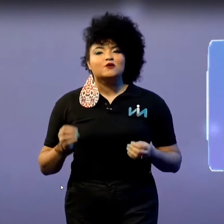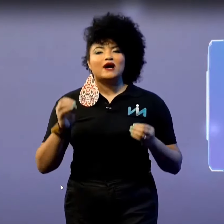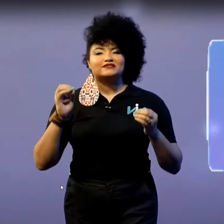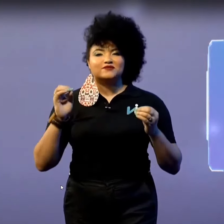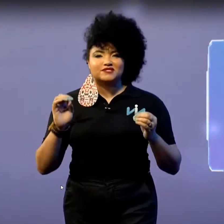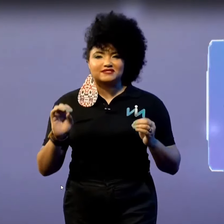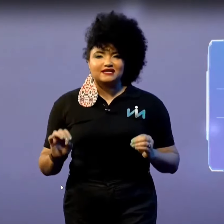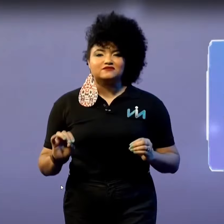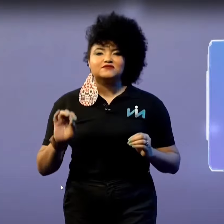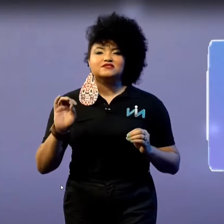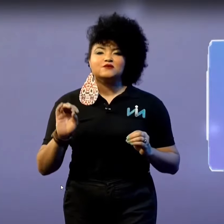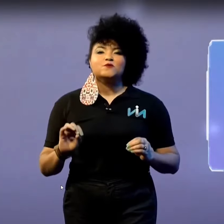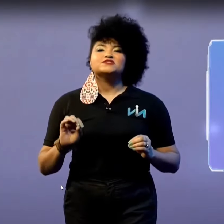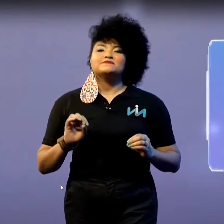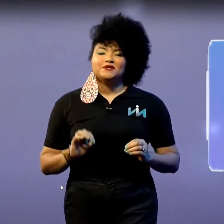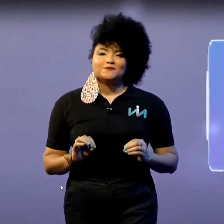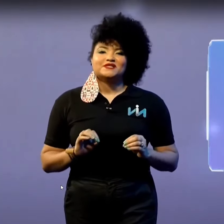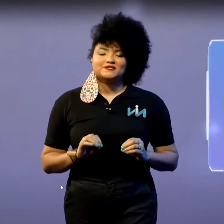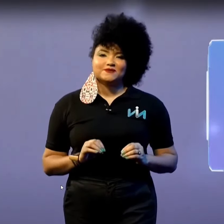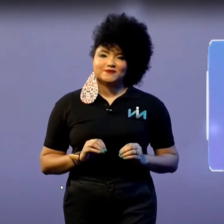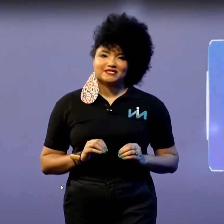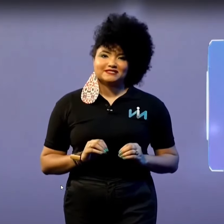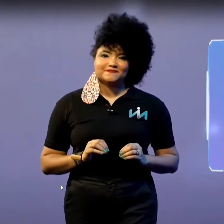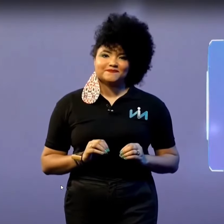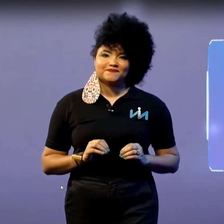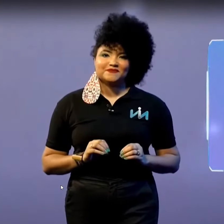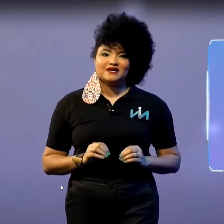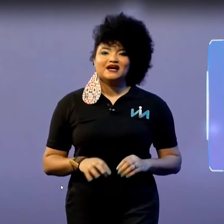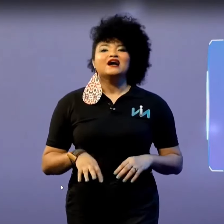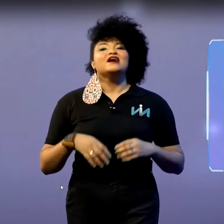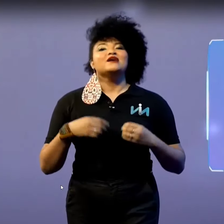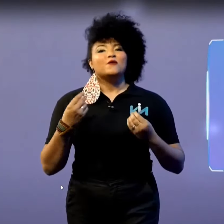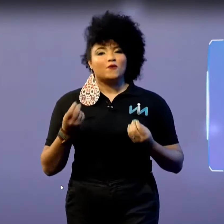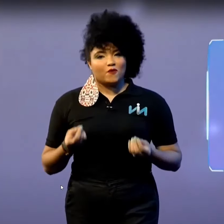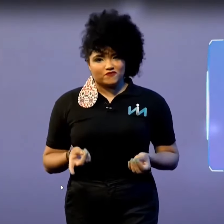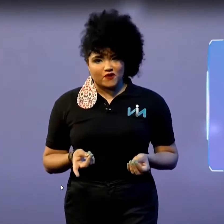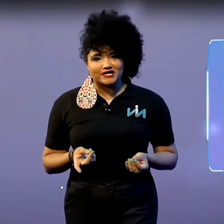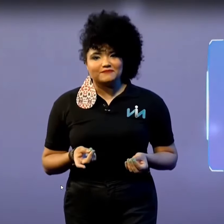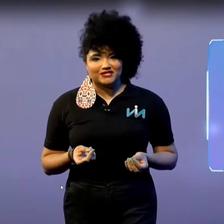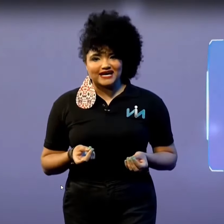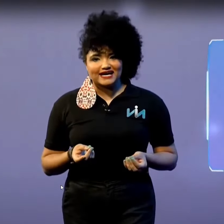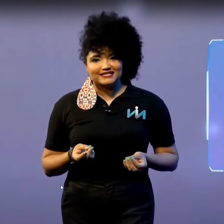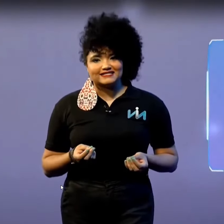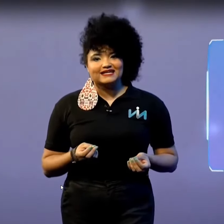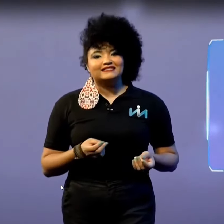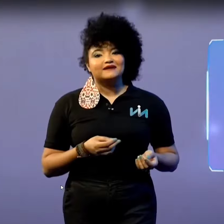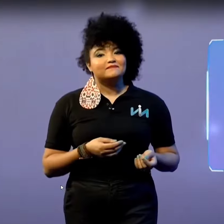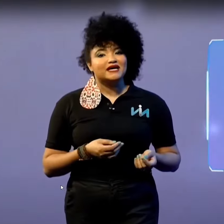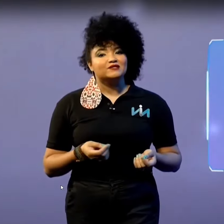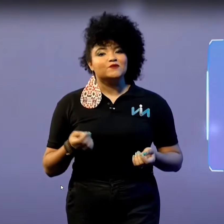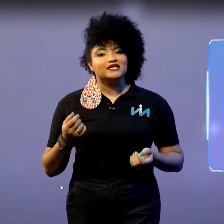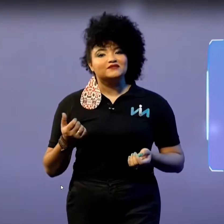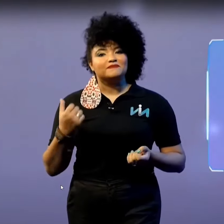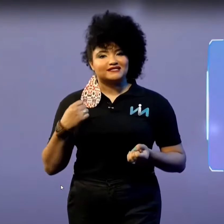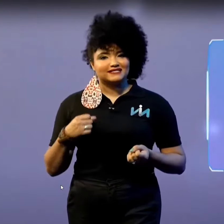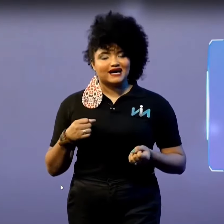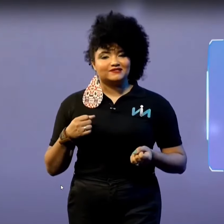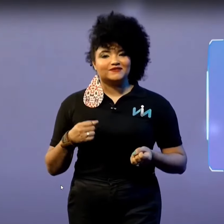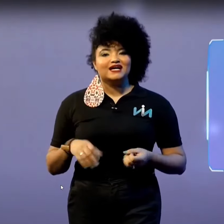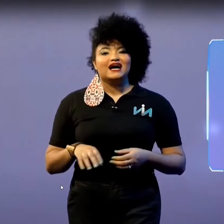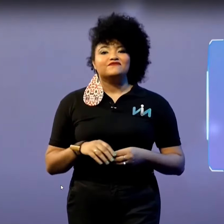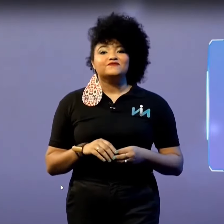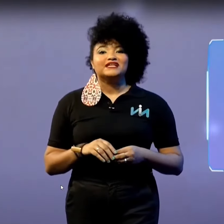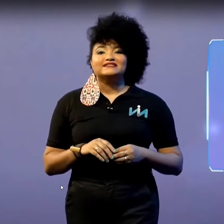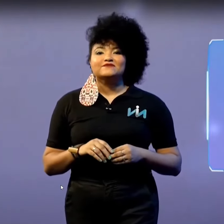beneficiando 411 mil pessoas. Com foco em mulheres, também no ano